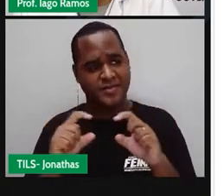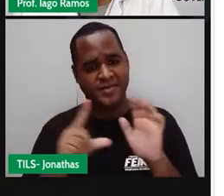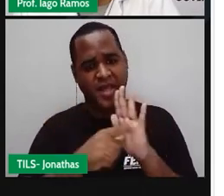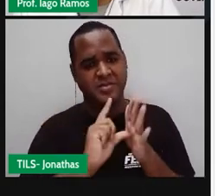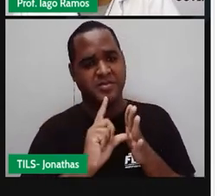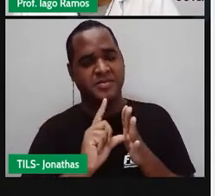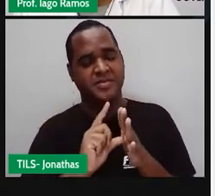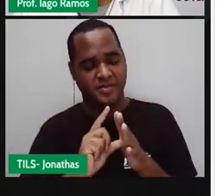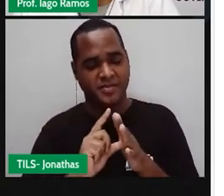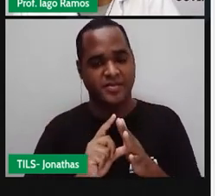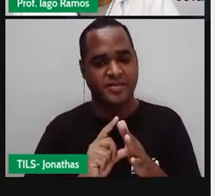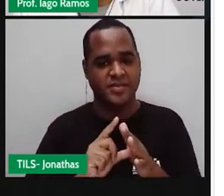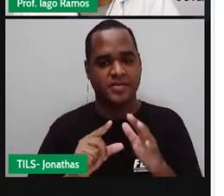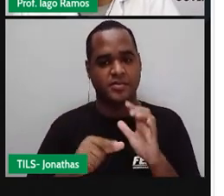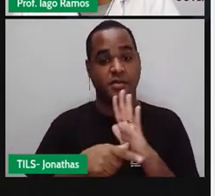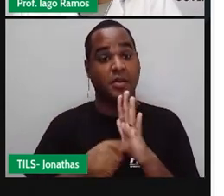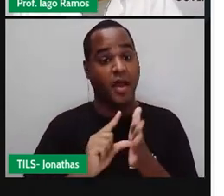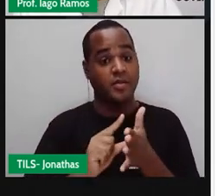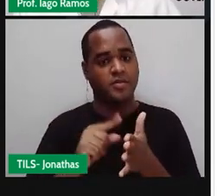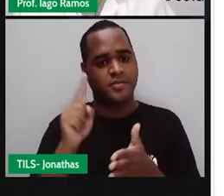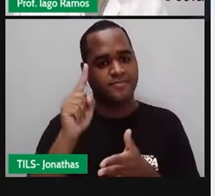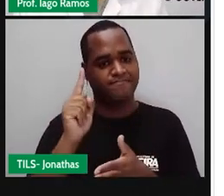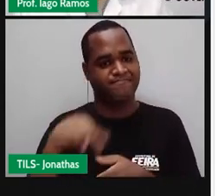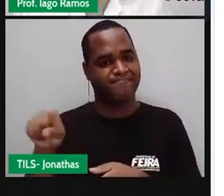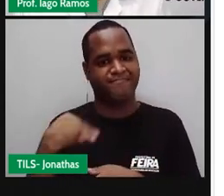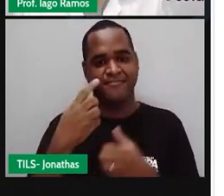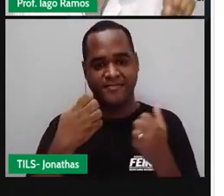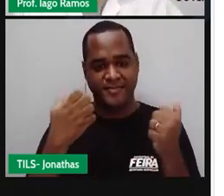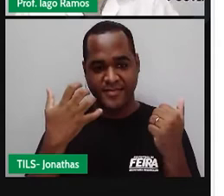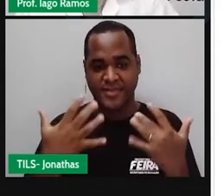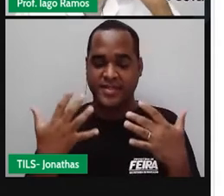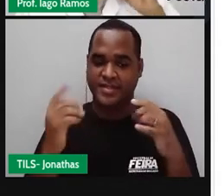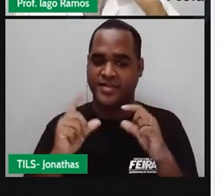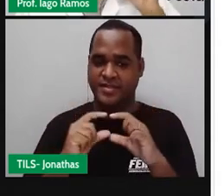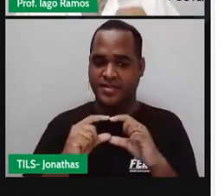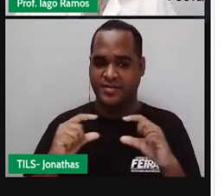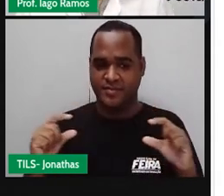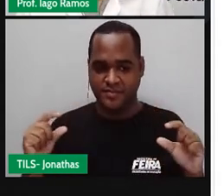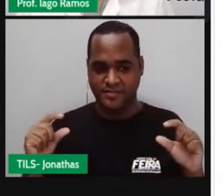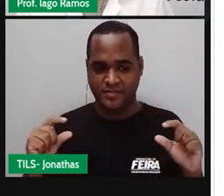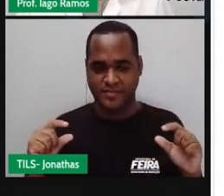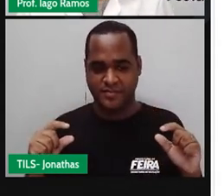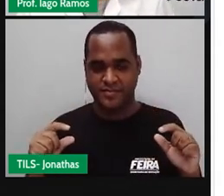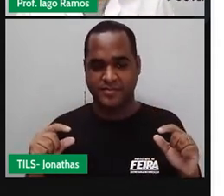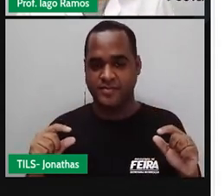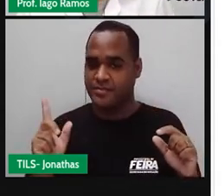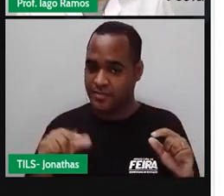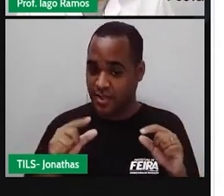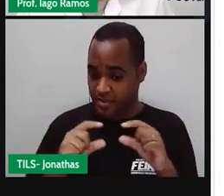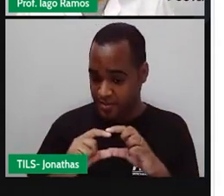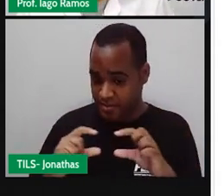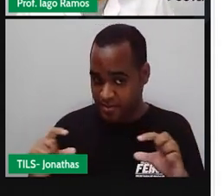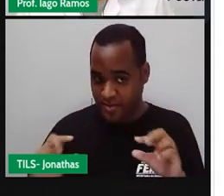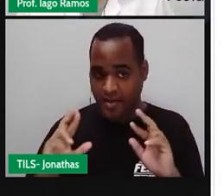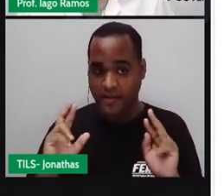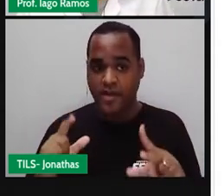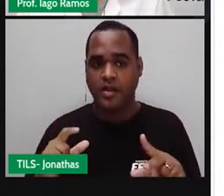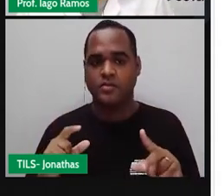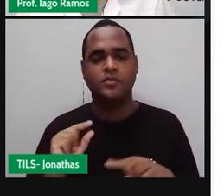ó é as mesmas Barras Só que essa última barra ali embaixo Foi dividida de forma diferente